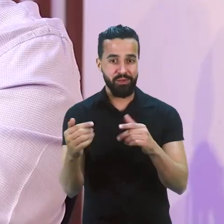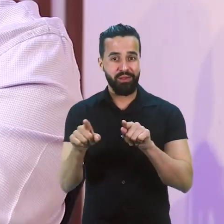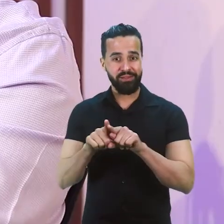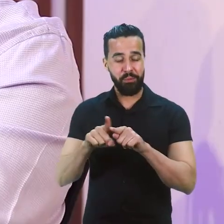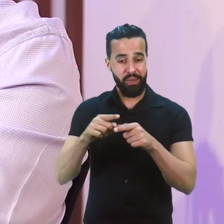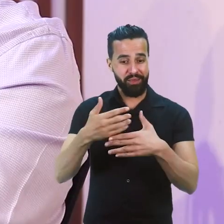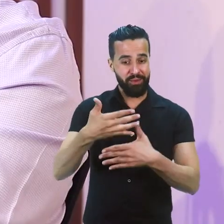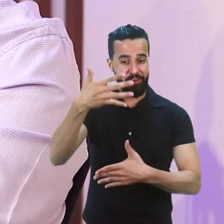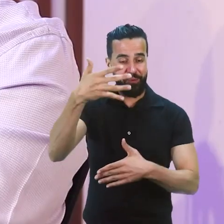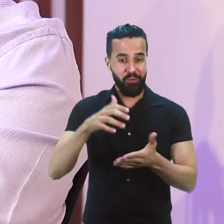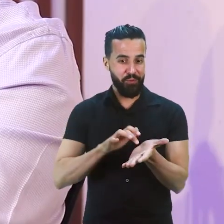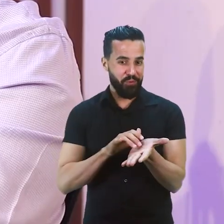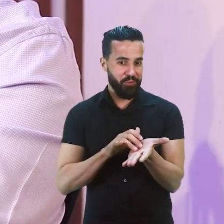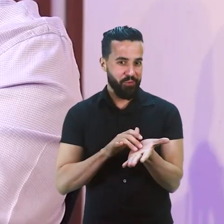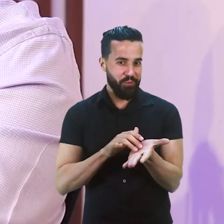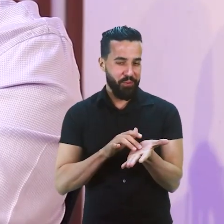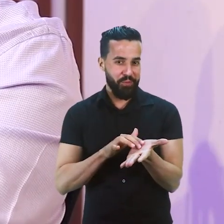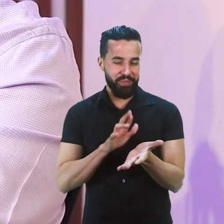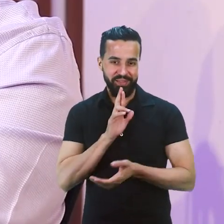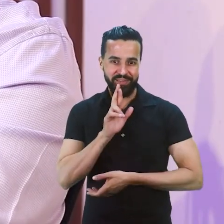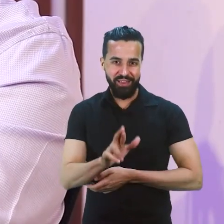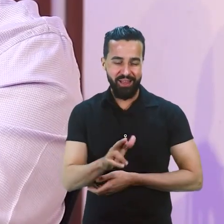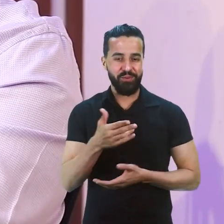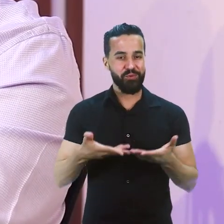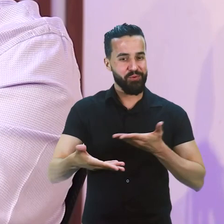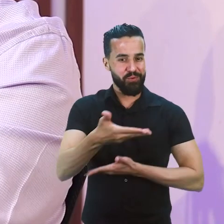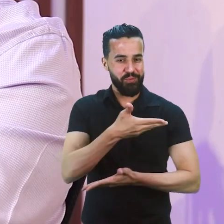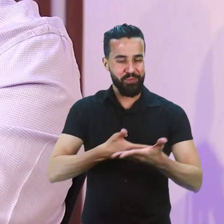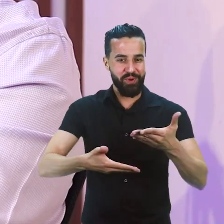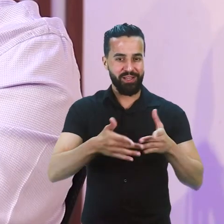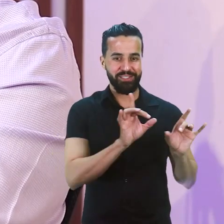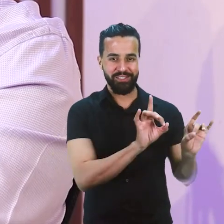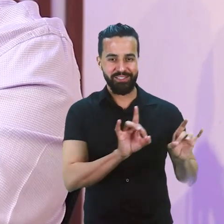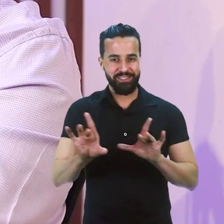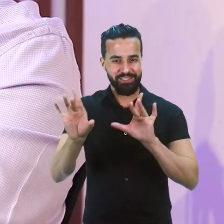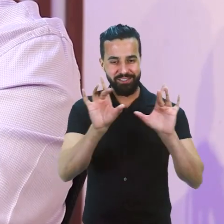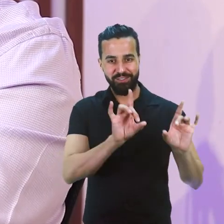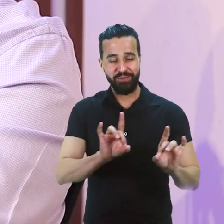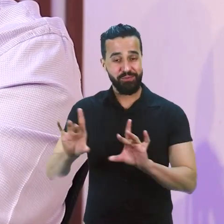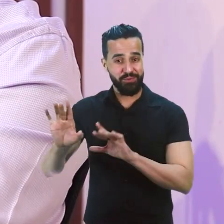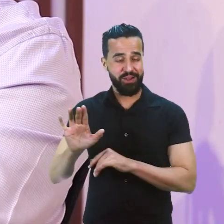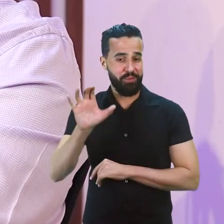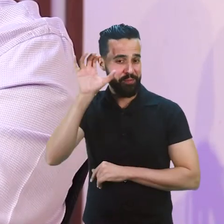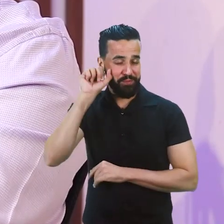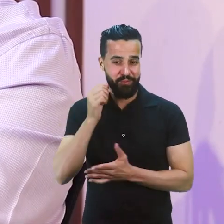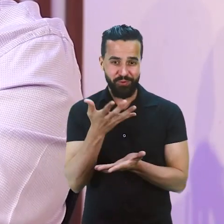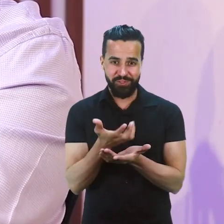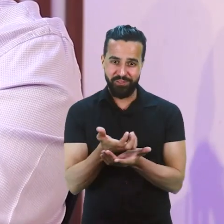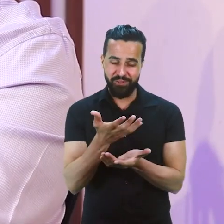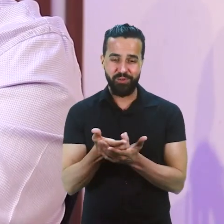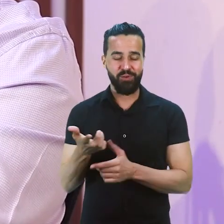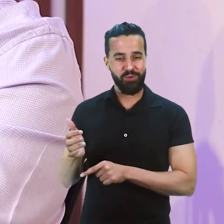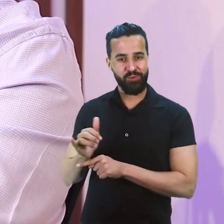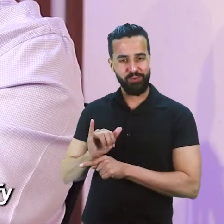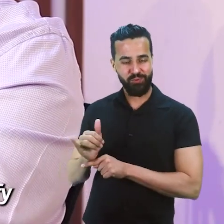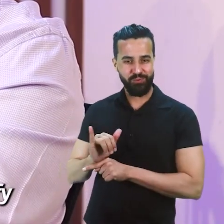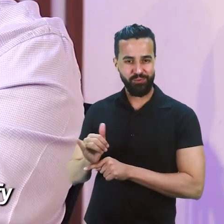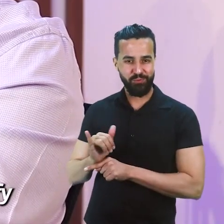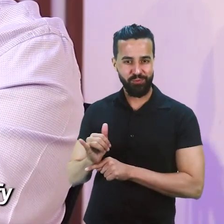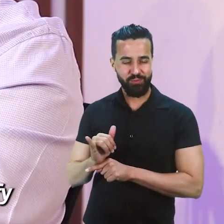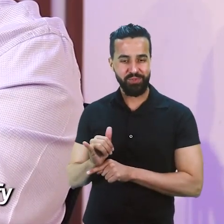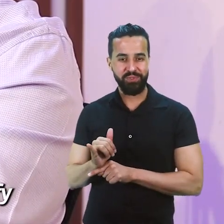comentários. Compartilha, divulga. Acesso Podcast está aqui no YouTube,